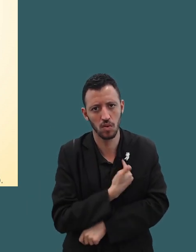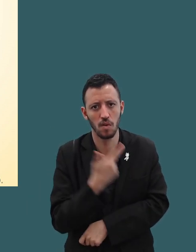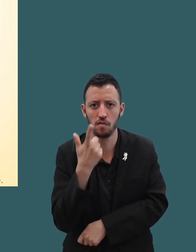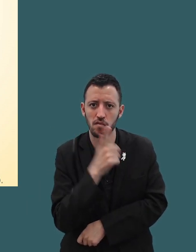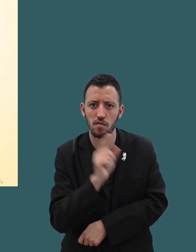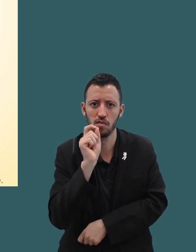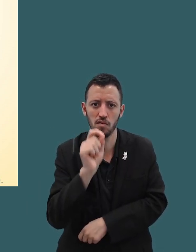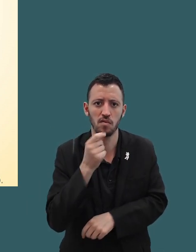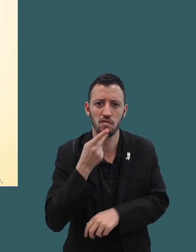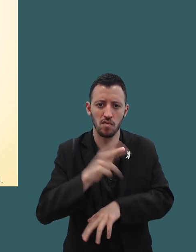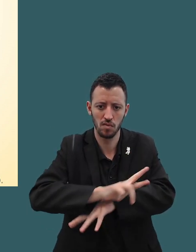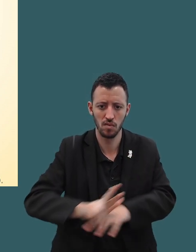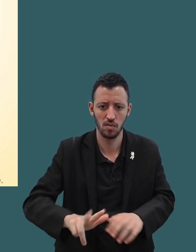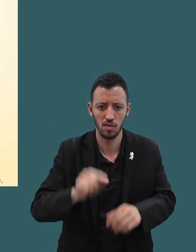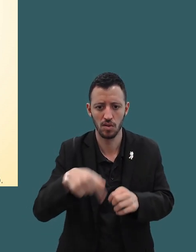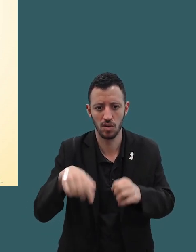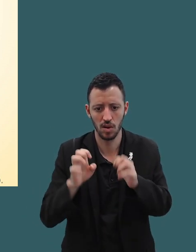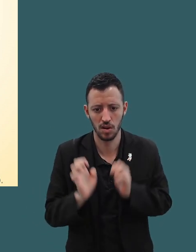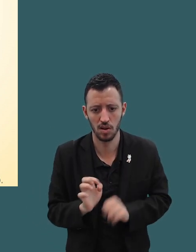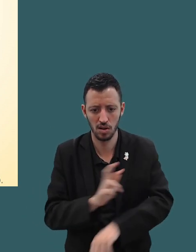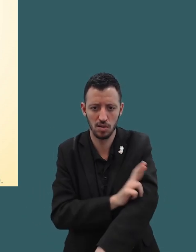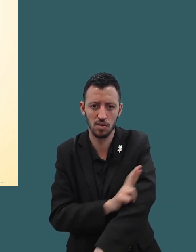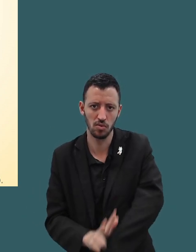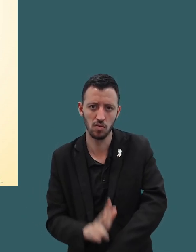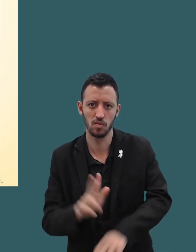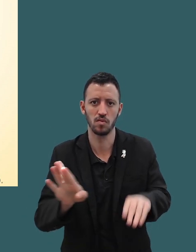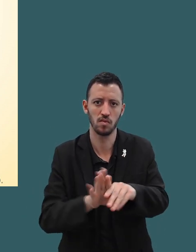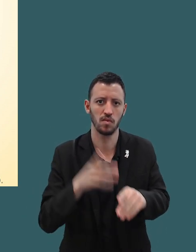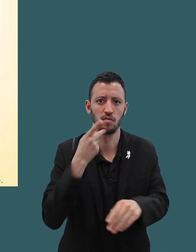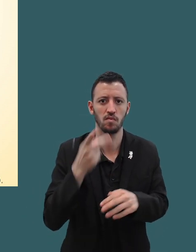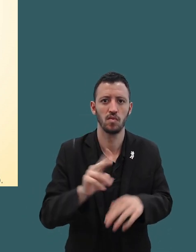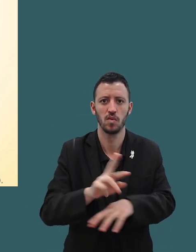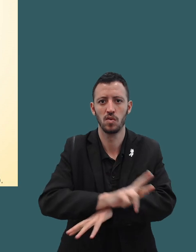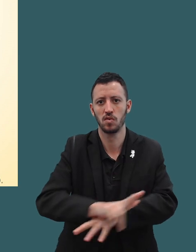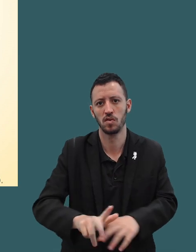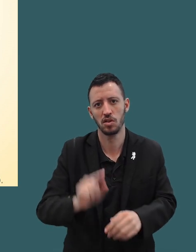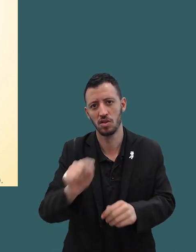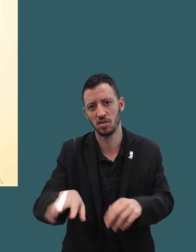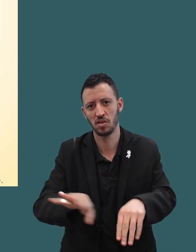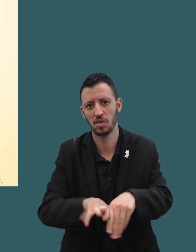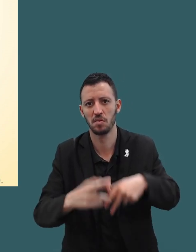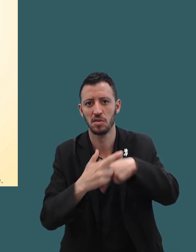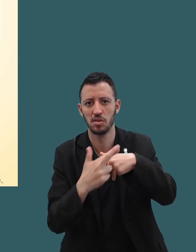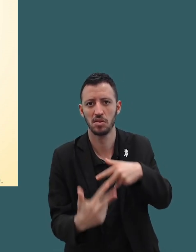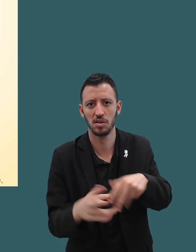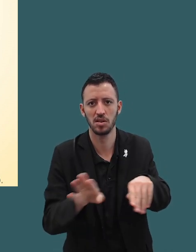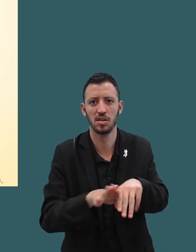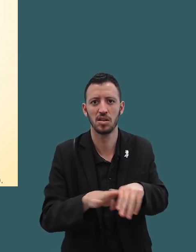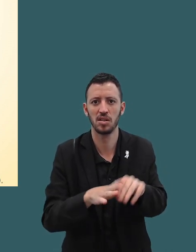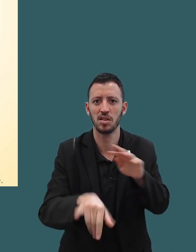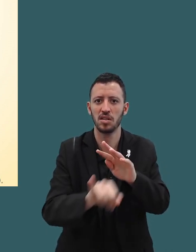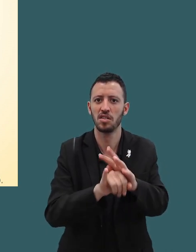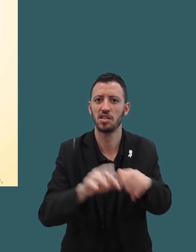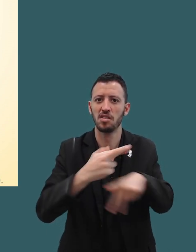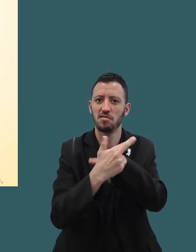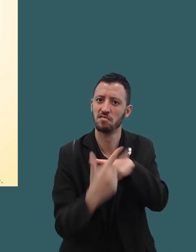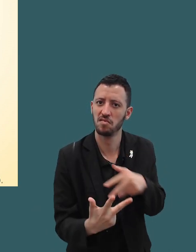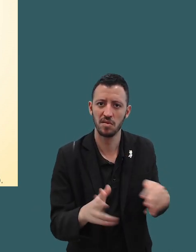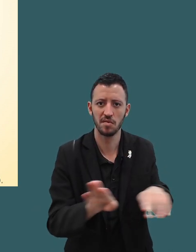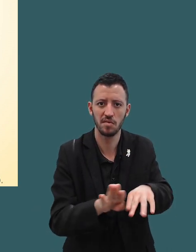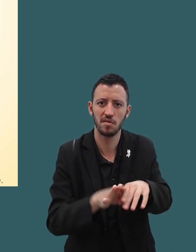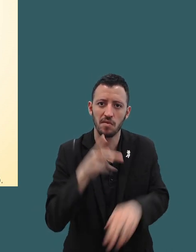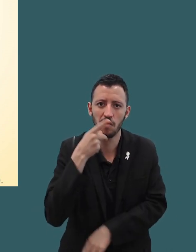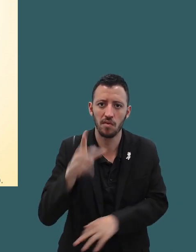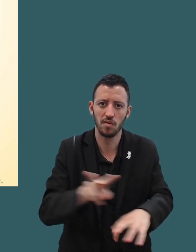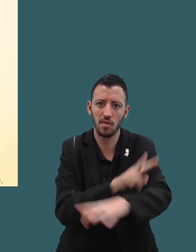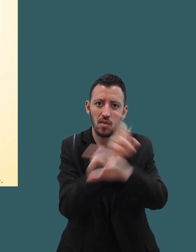nós estamos falando de diversidade étnico-racial, nós estamos falando de diversidade de gênero, de identidade de gênero, mas também